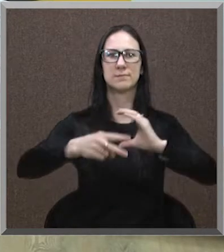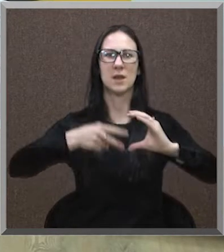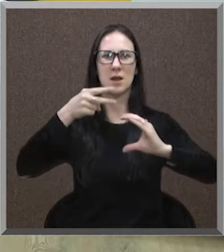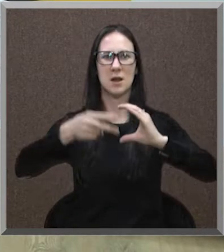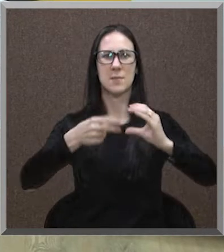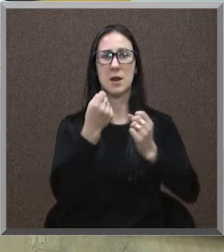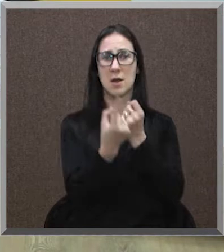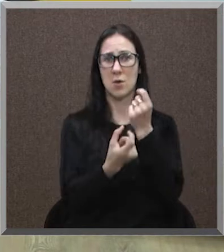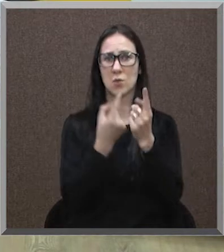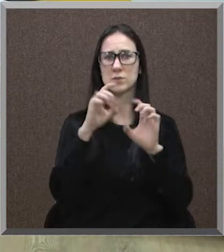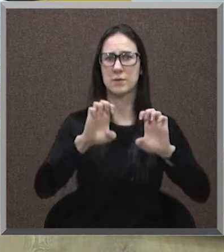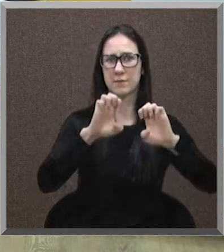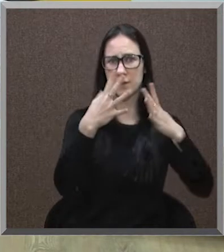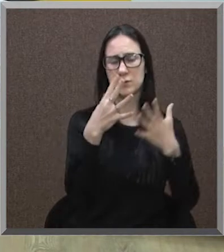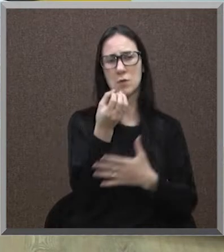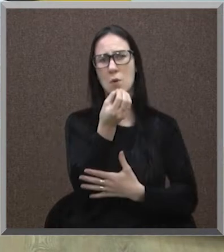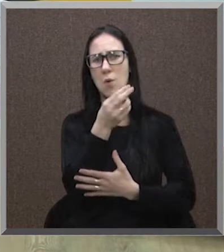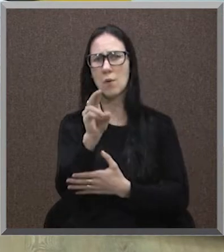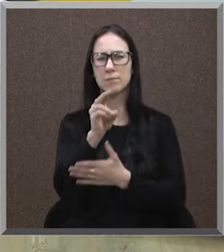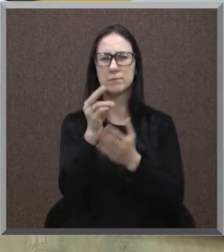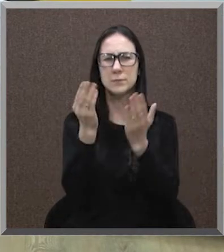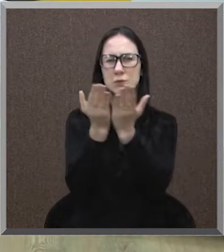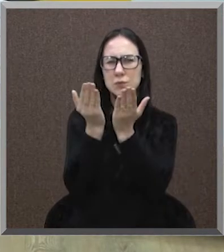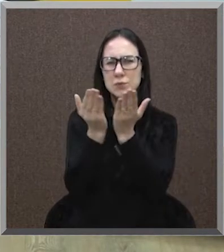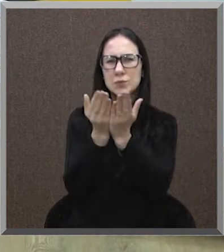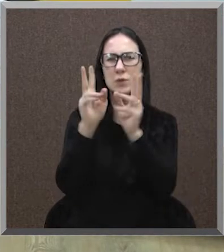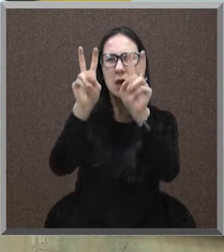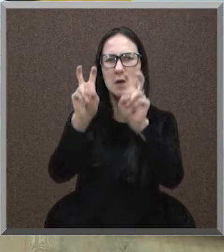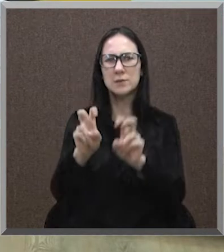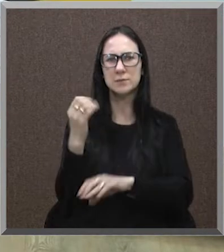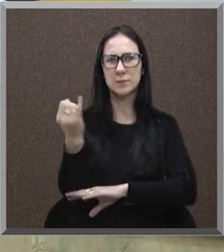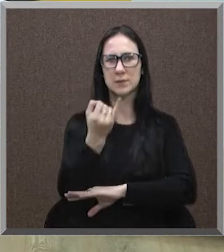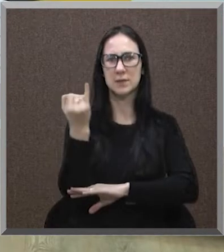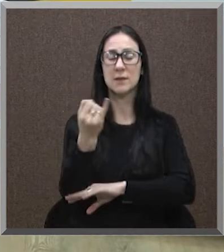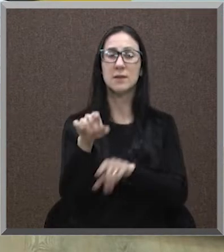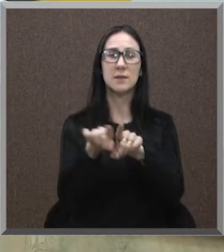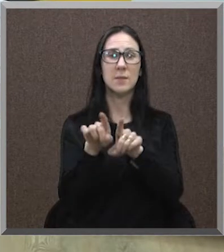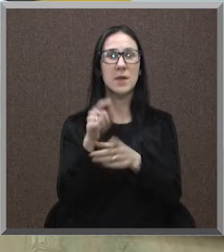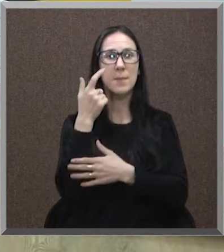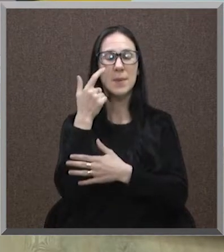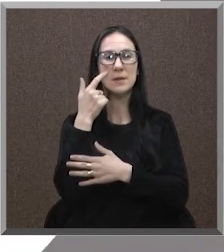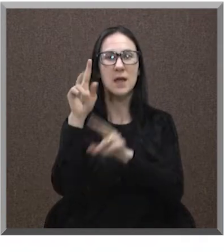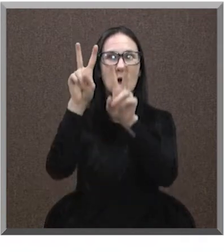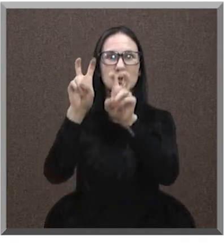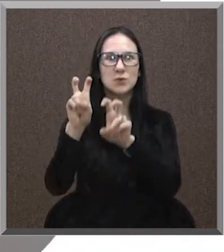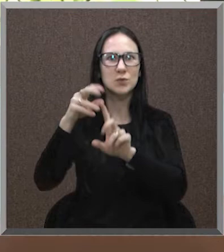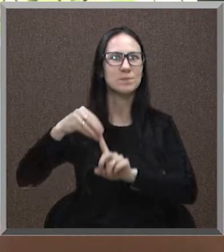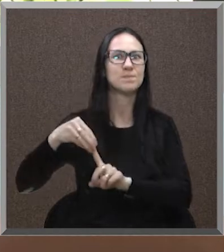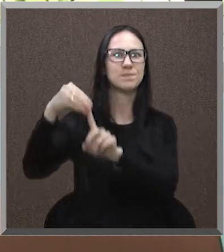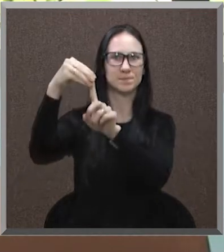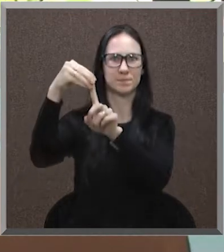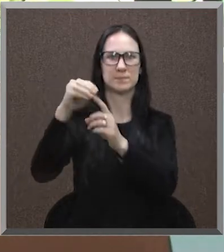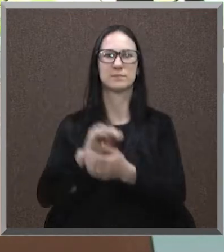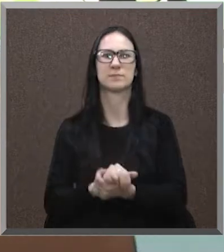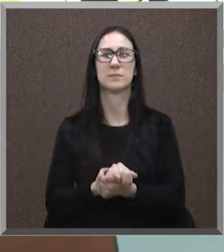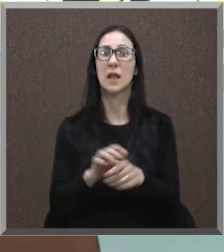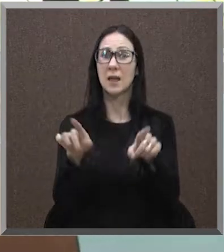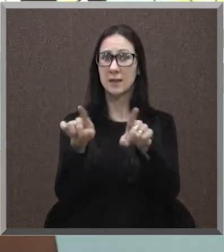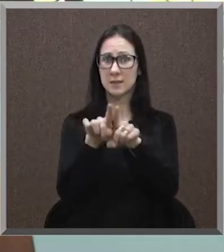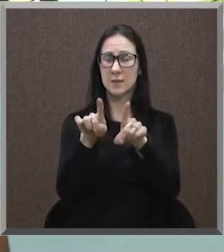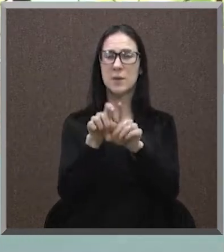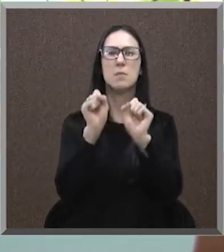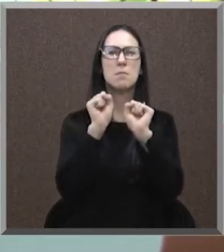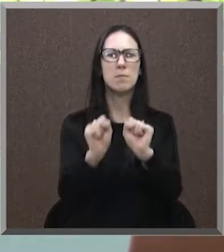determinados eventos, realizar estudos sobre assuntos importantes e verificar fatos notáveis. Podem ainda abrir